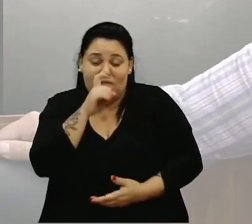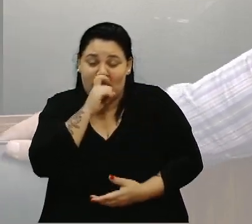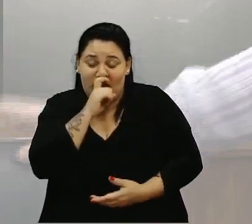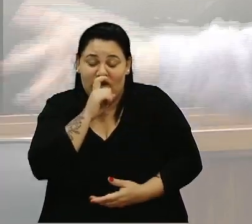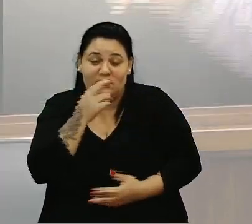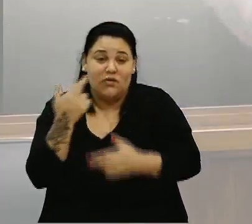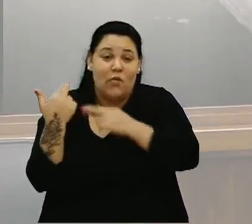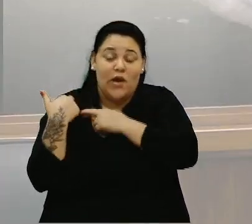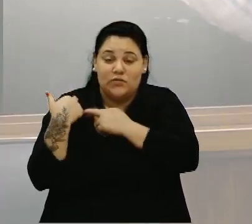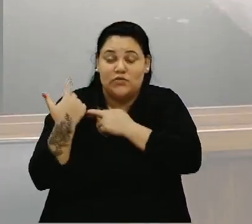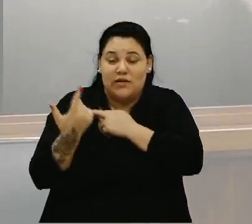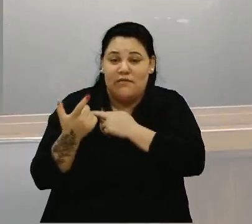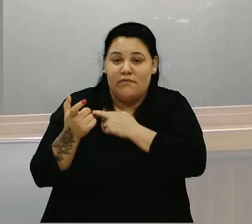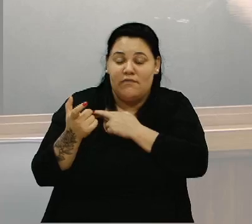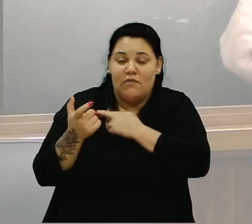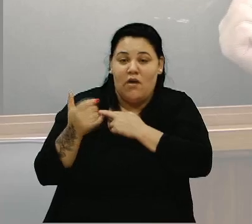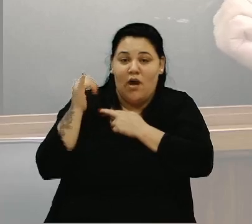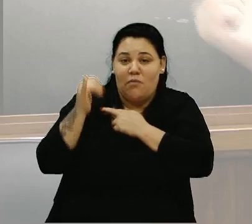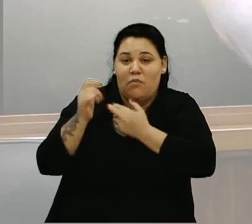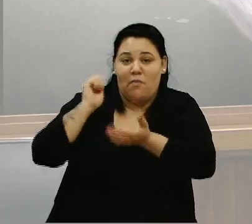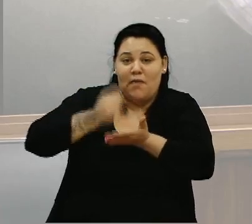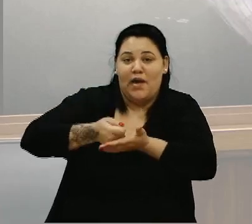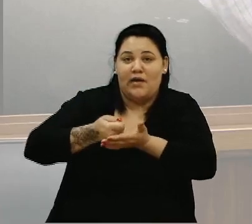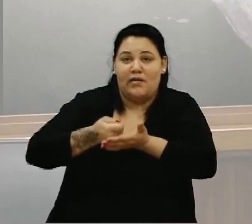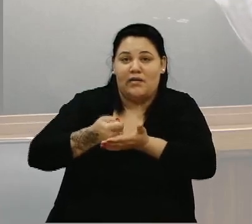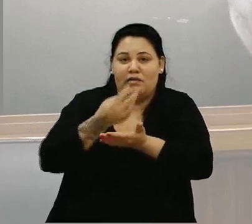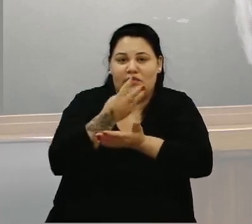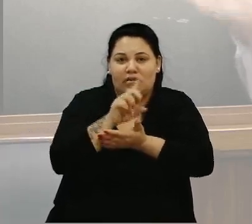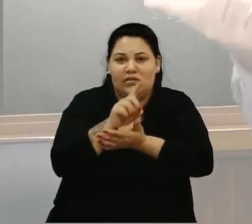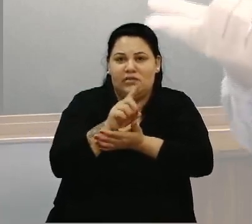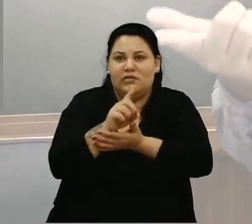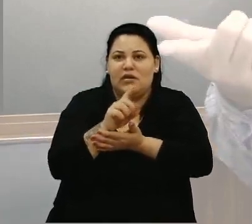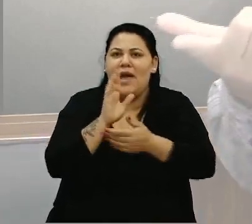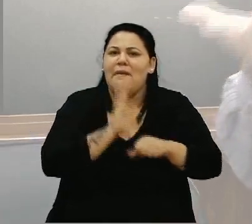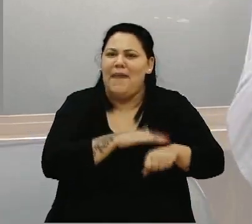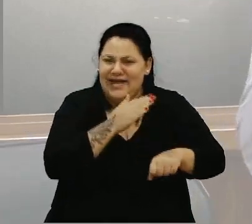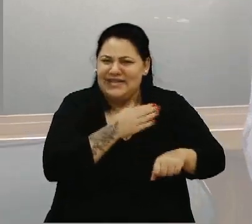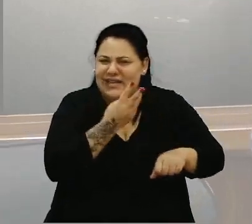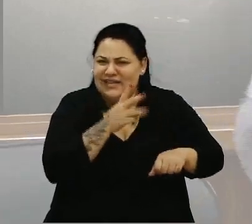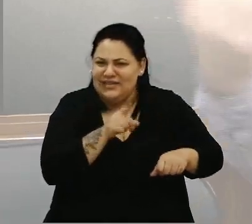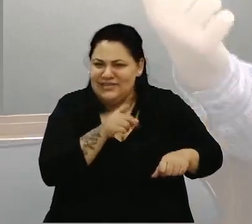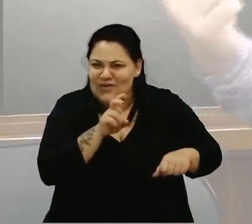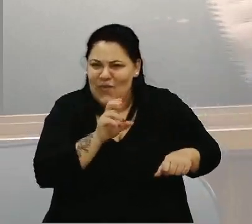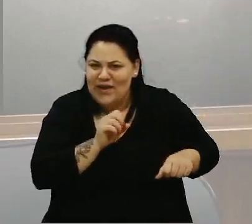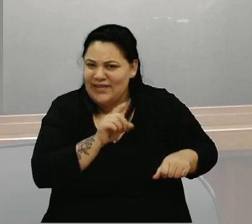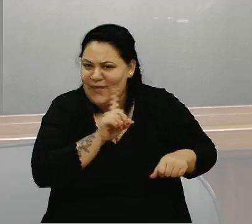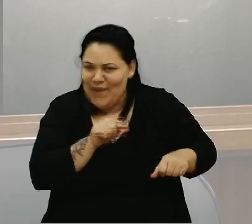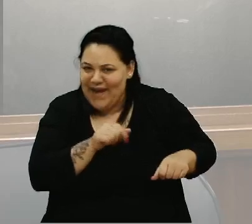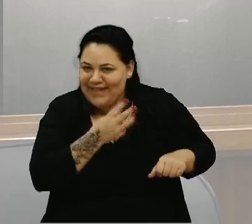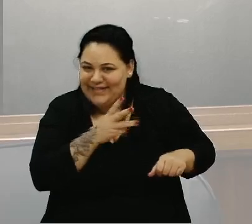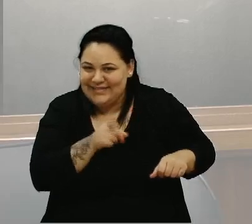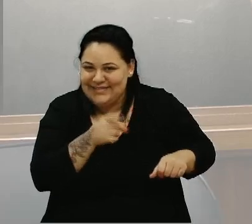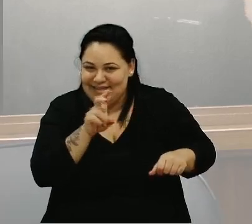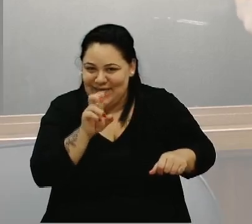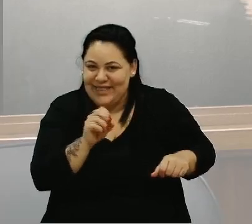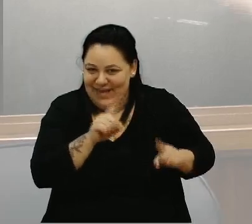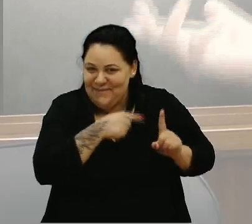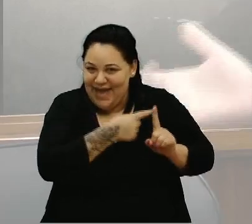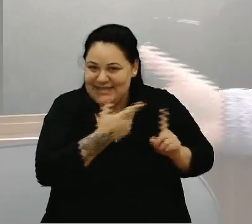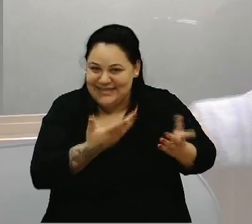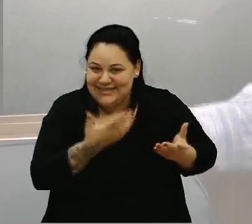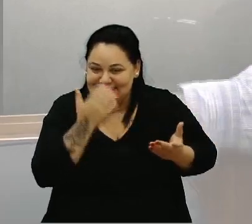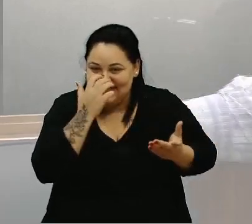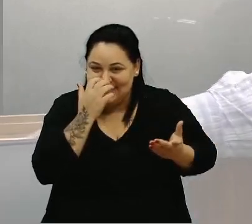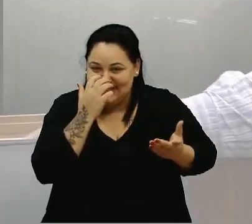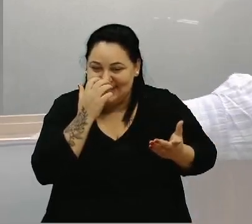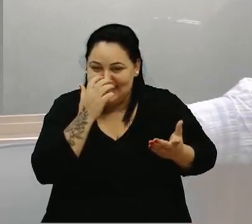A passagem, então, R$13,50 para ir, R$13,50... Não, é mais que R$13,50, né? Não é R$13,50, é mais. Então, não